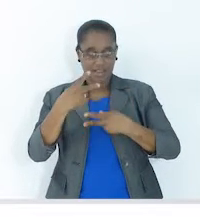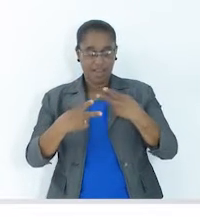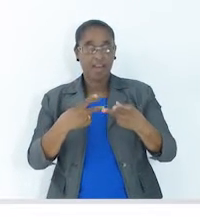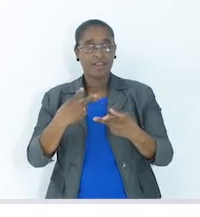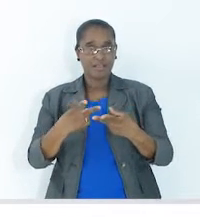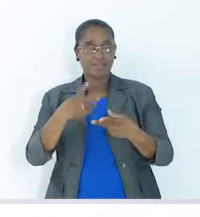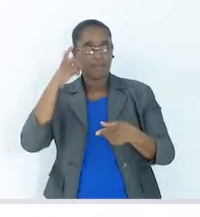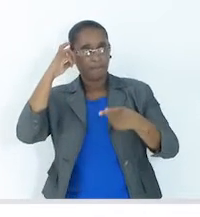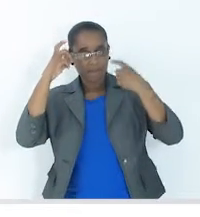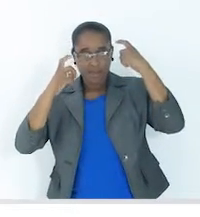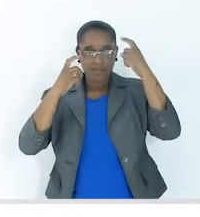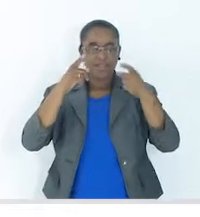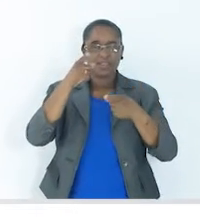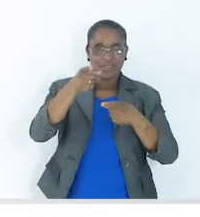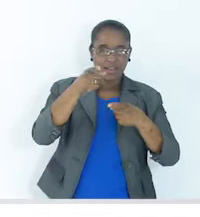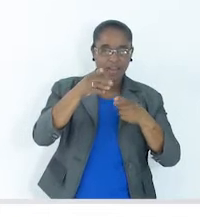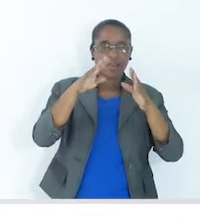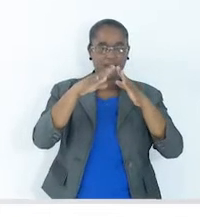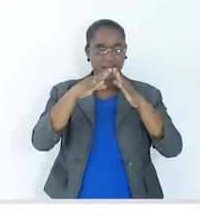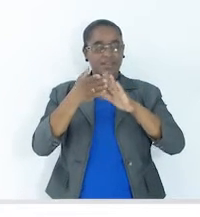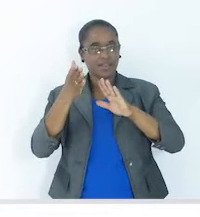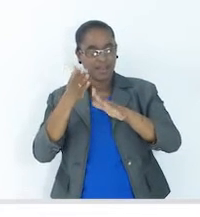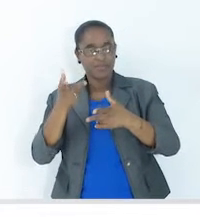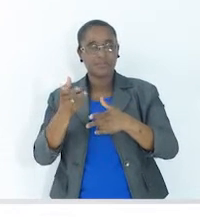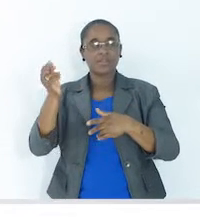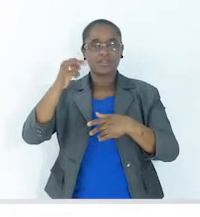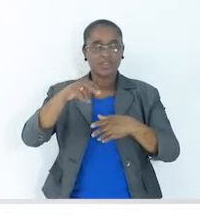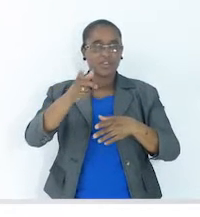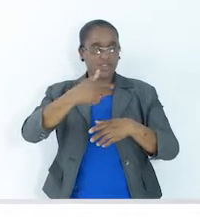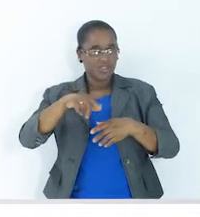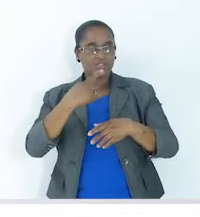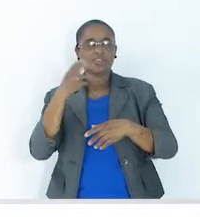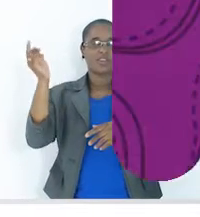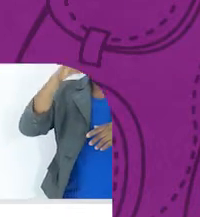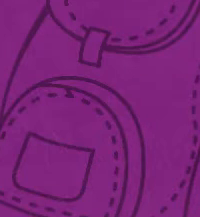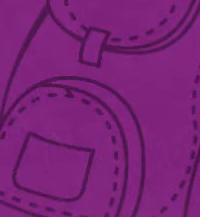reflexão. Então executa lá em casa rapidamente, a gente já volta para a correção.